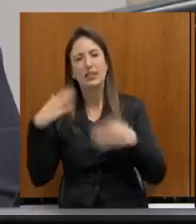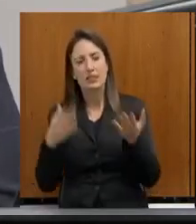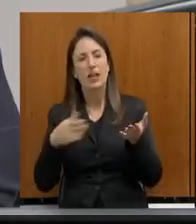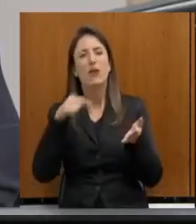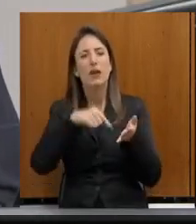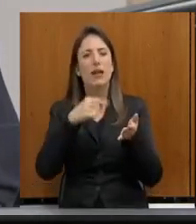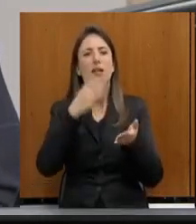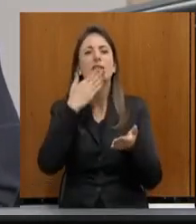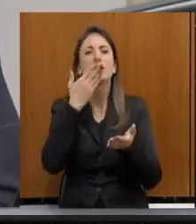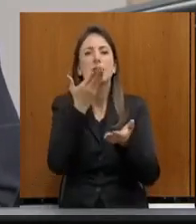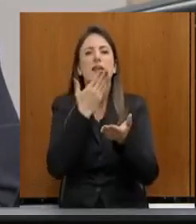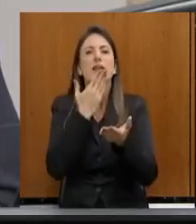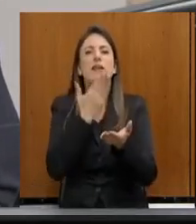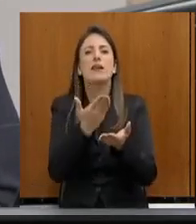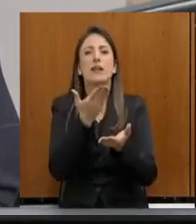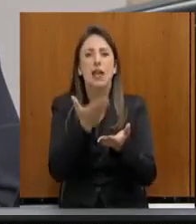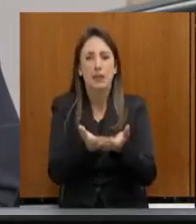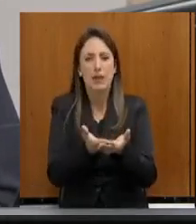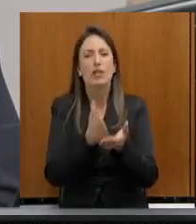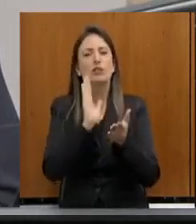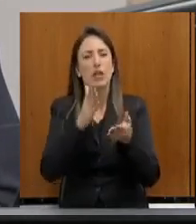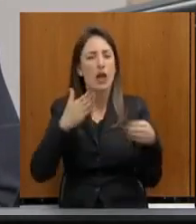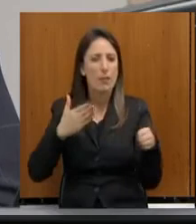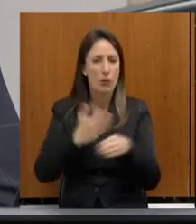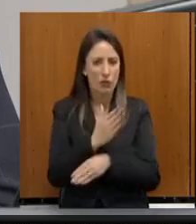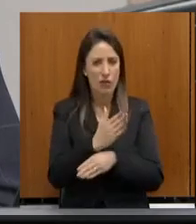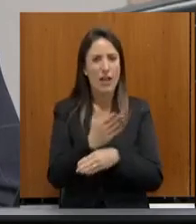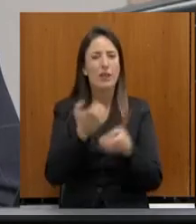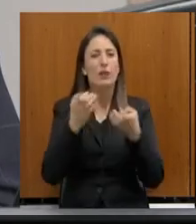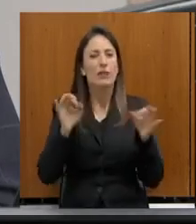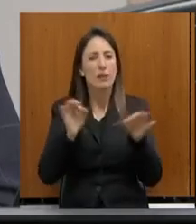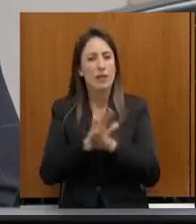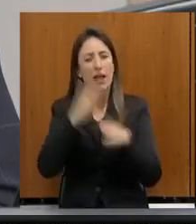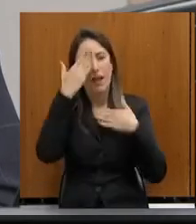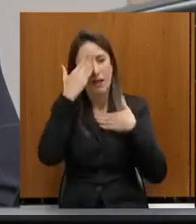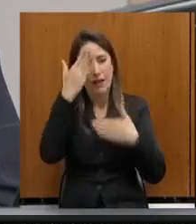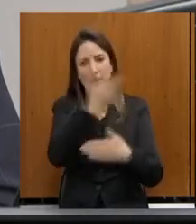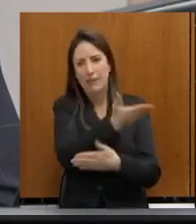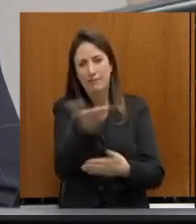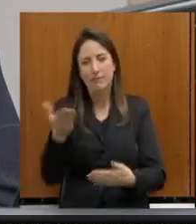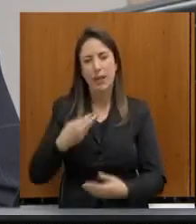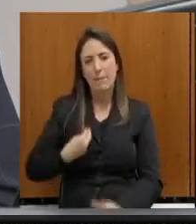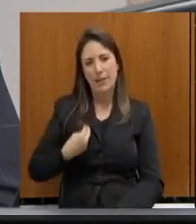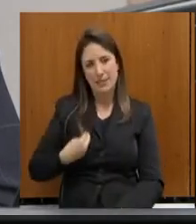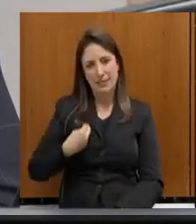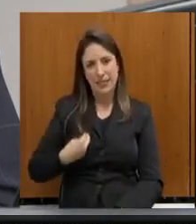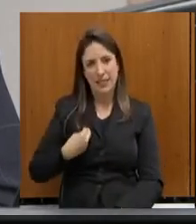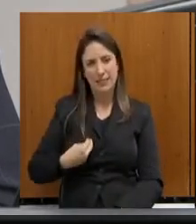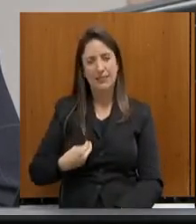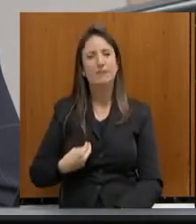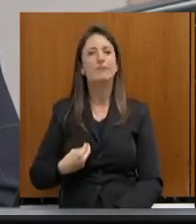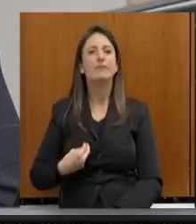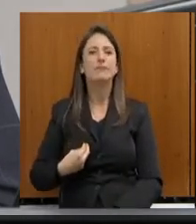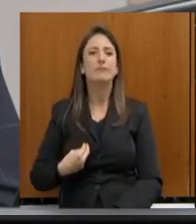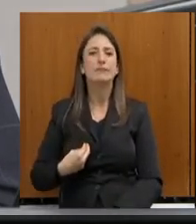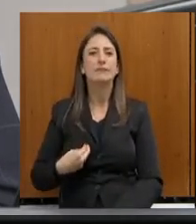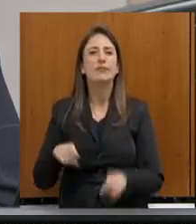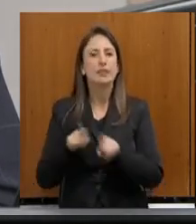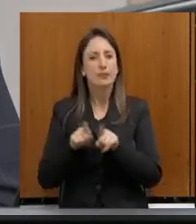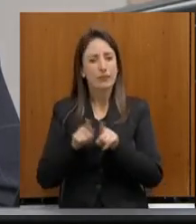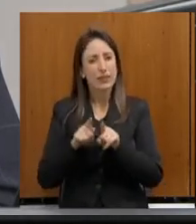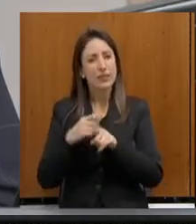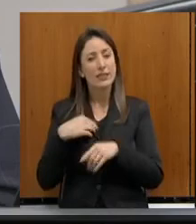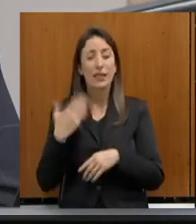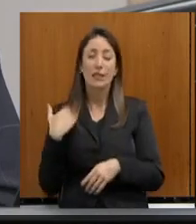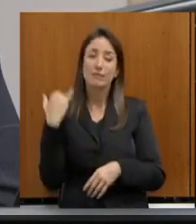requerimentos eu quero finalizar agradecendo a presença de todos pessoal tar aqui com a secretária mais